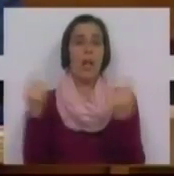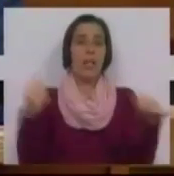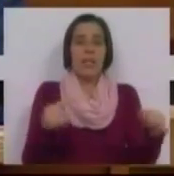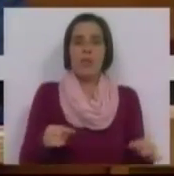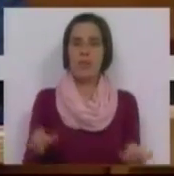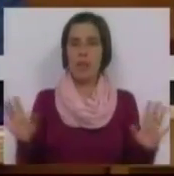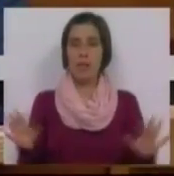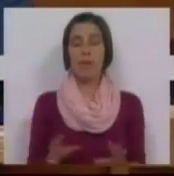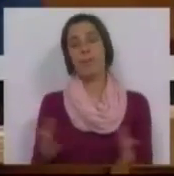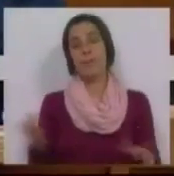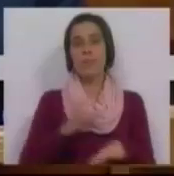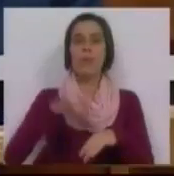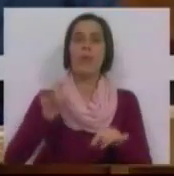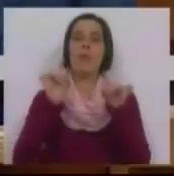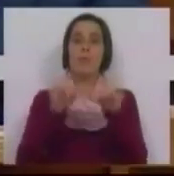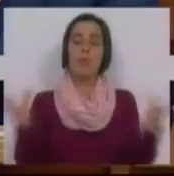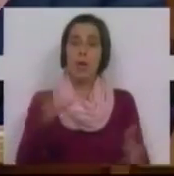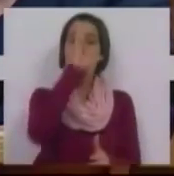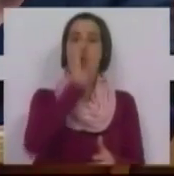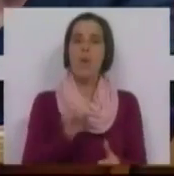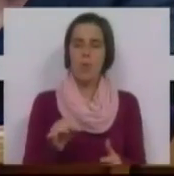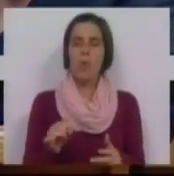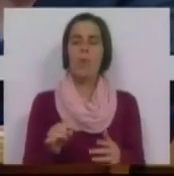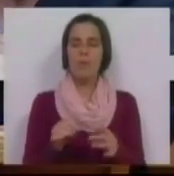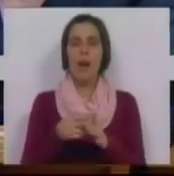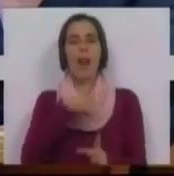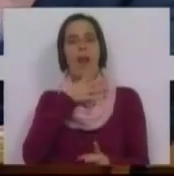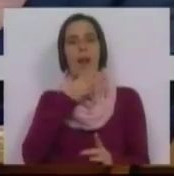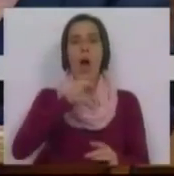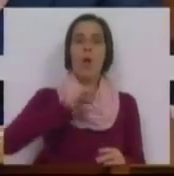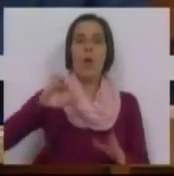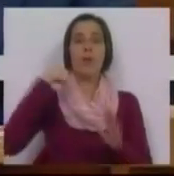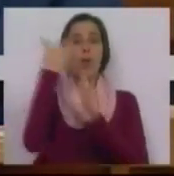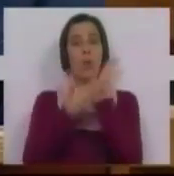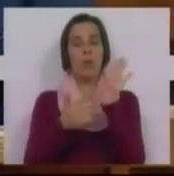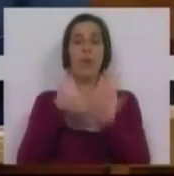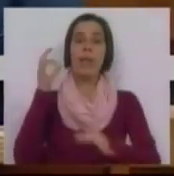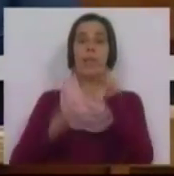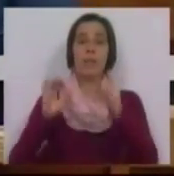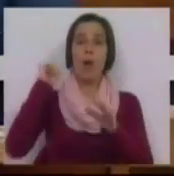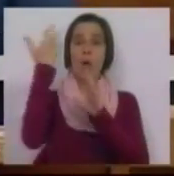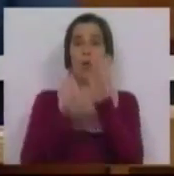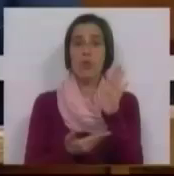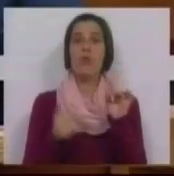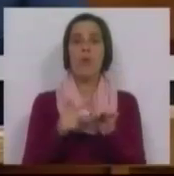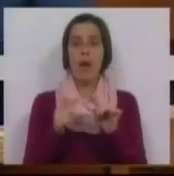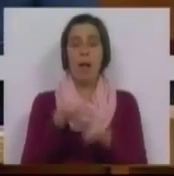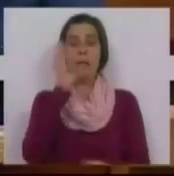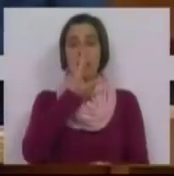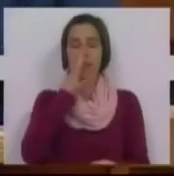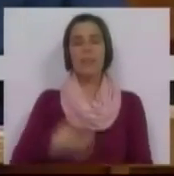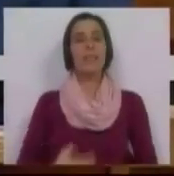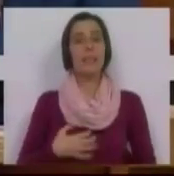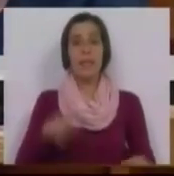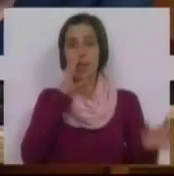existente. É por isso que o Governo cavalga o discurso contra a Constituição e o Tribunal Constitucional, porque sente